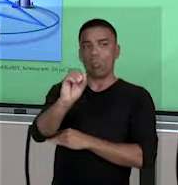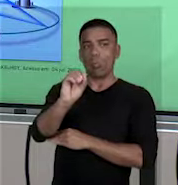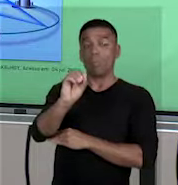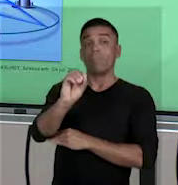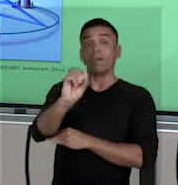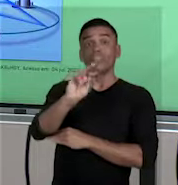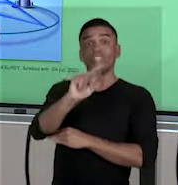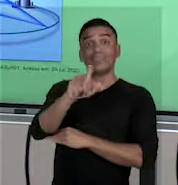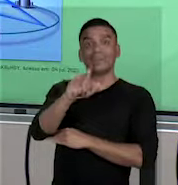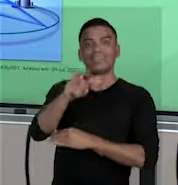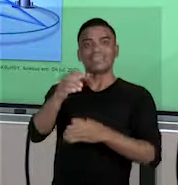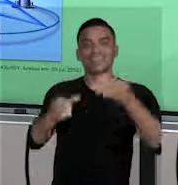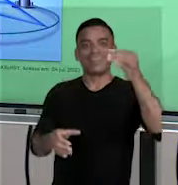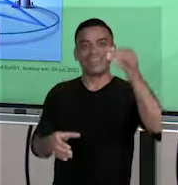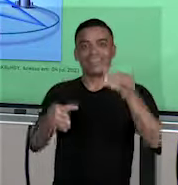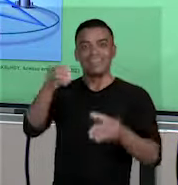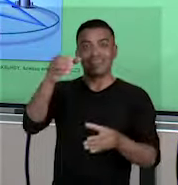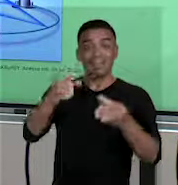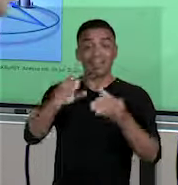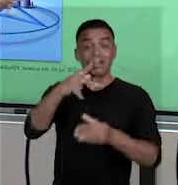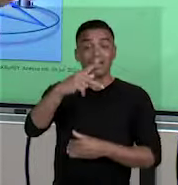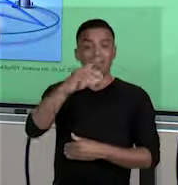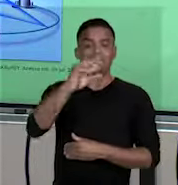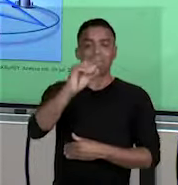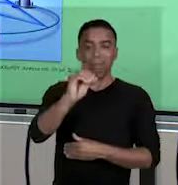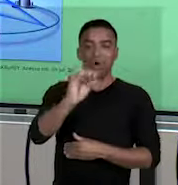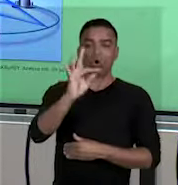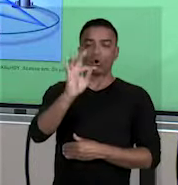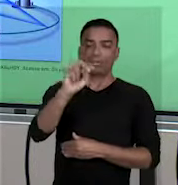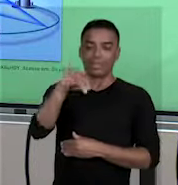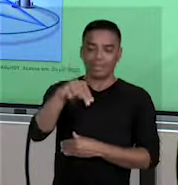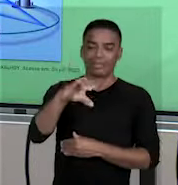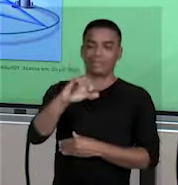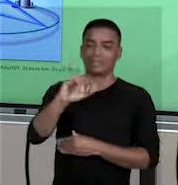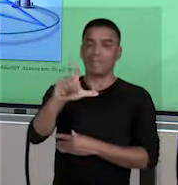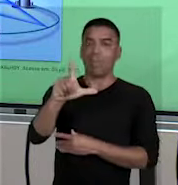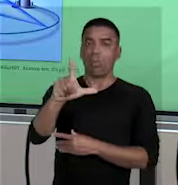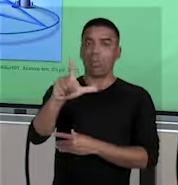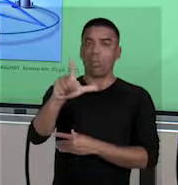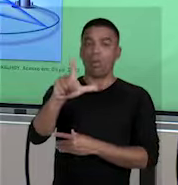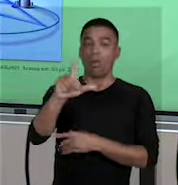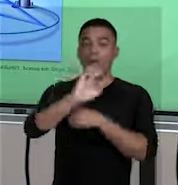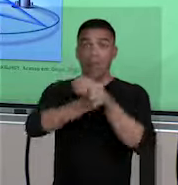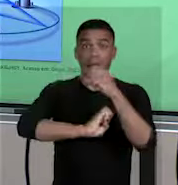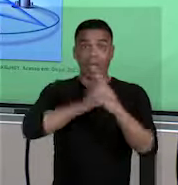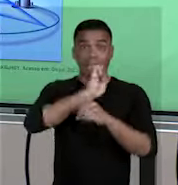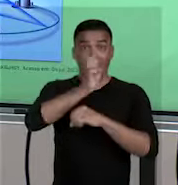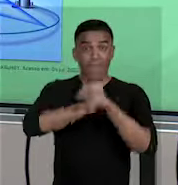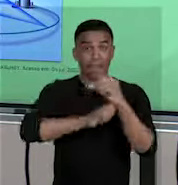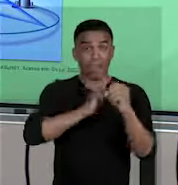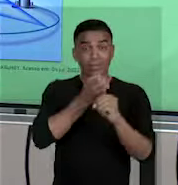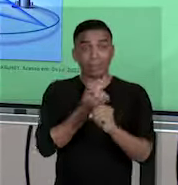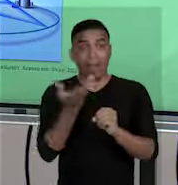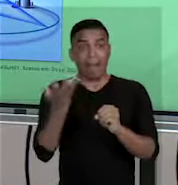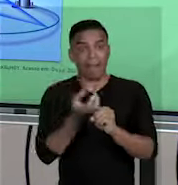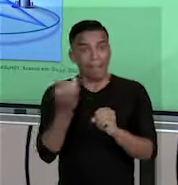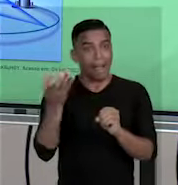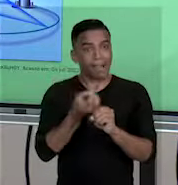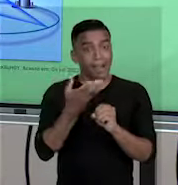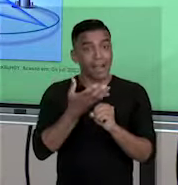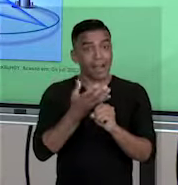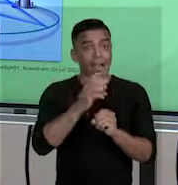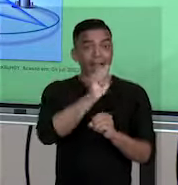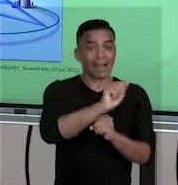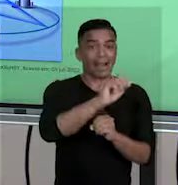de potencial. Então, para que ocorra o movimento ordenado dos elétrons, existe a DDP, ou a